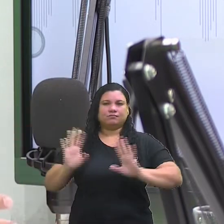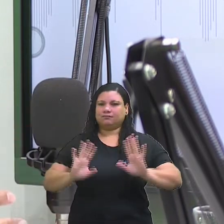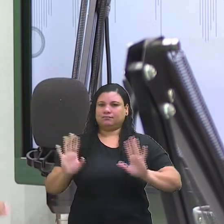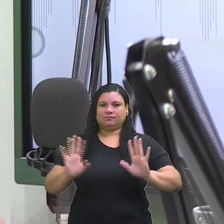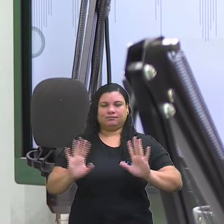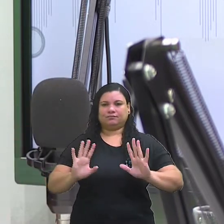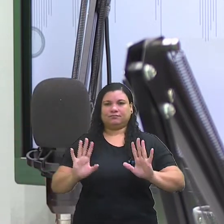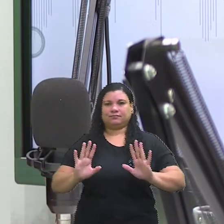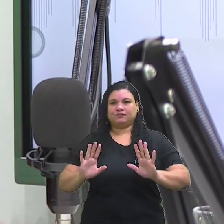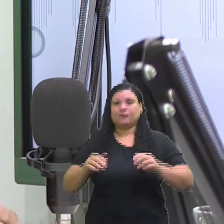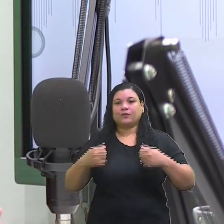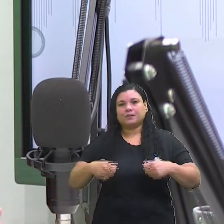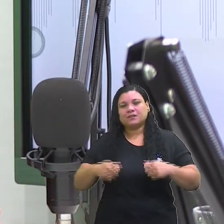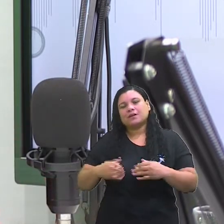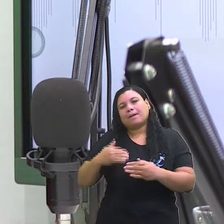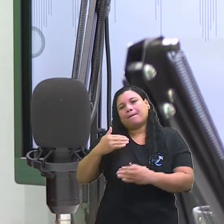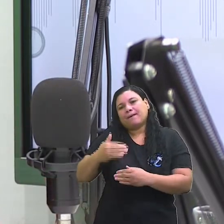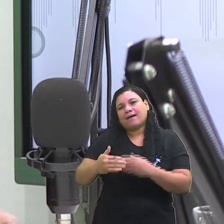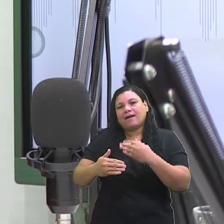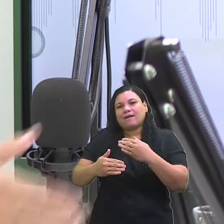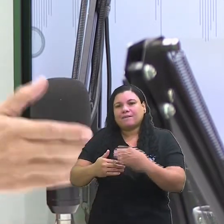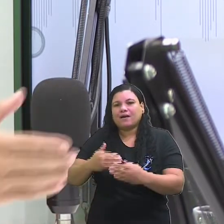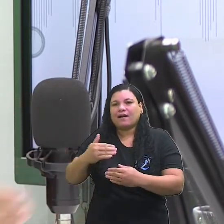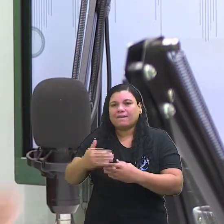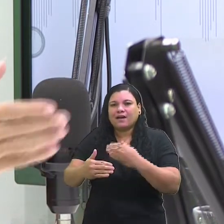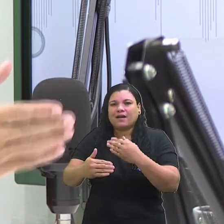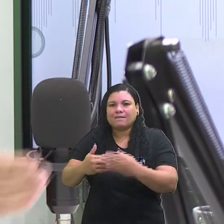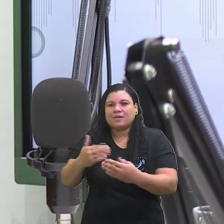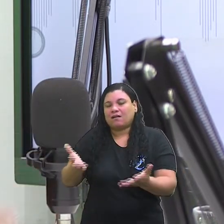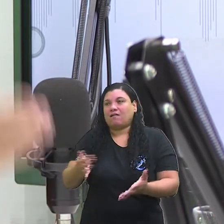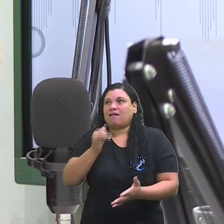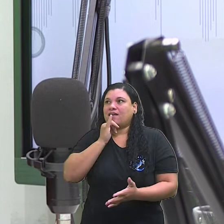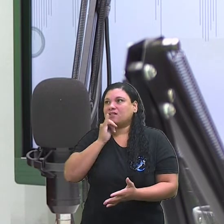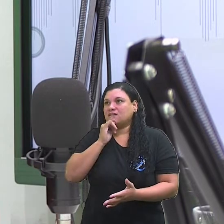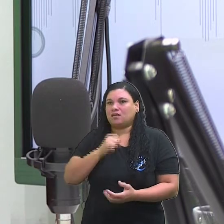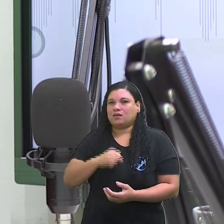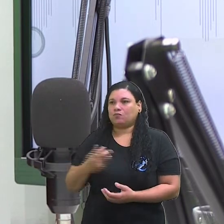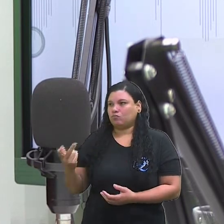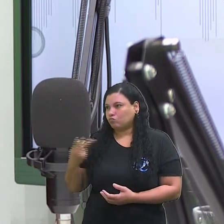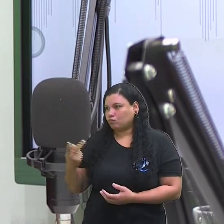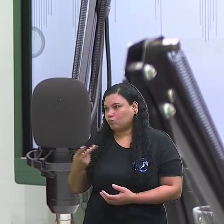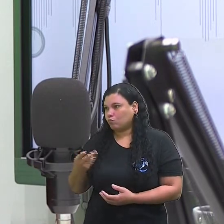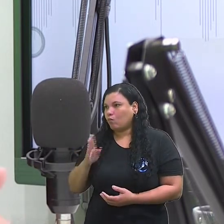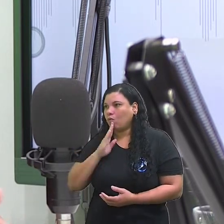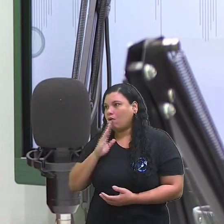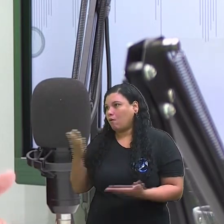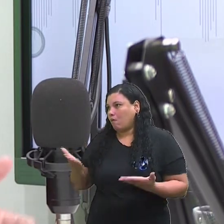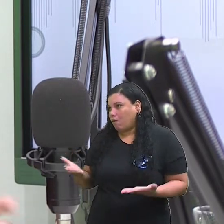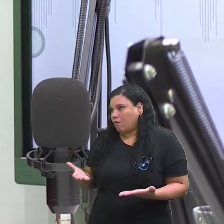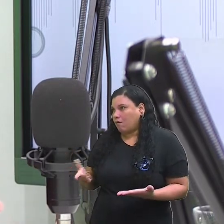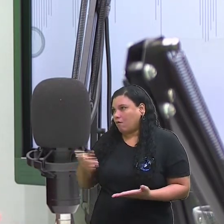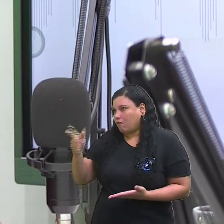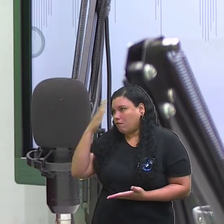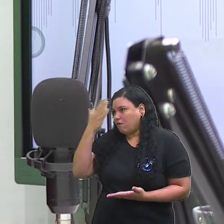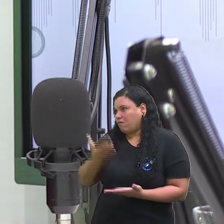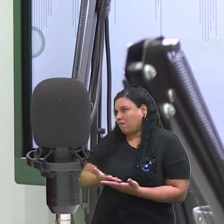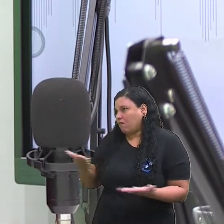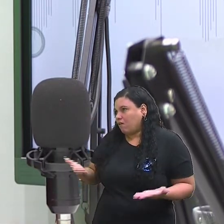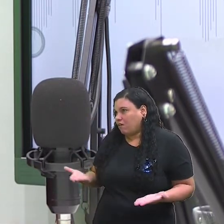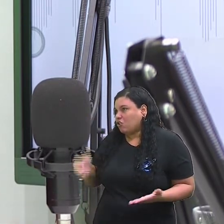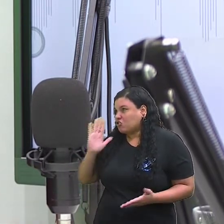aqui. Então não dá para você chegar e dizer, eu confio irrestrita, total e completamente nele. Ora, nós estamos nos conhecendo